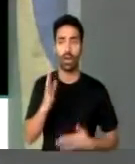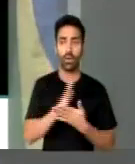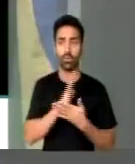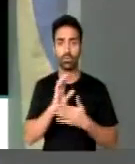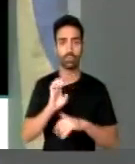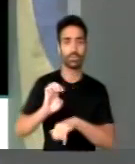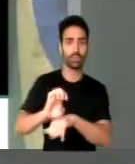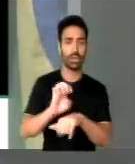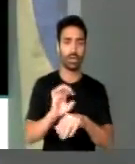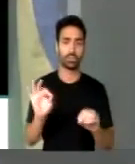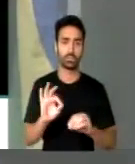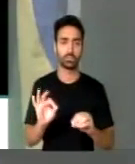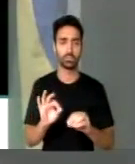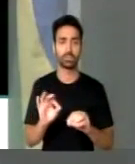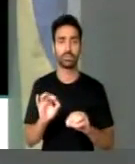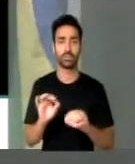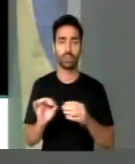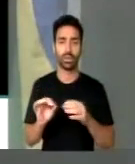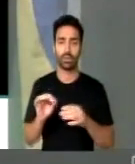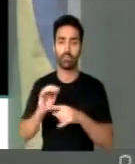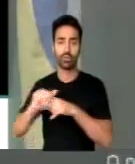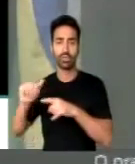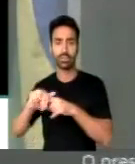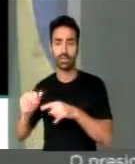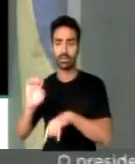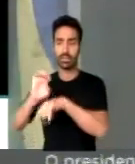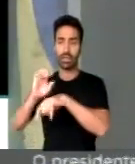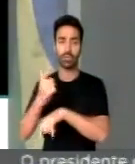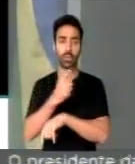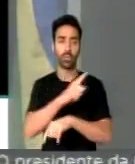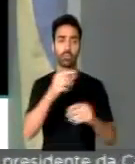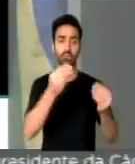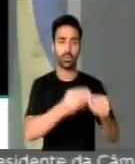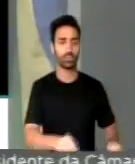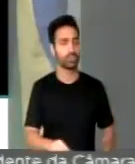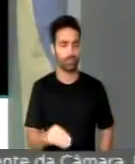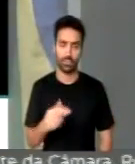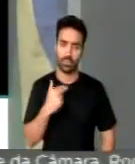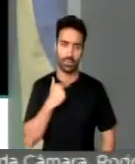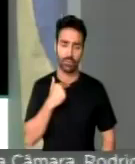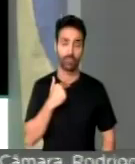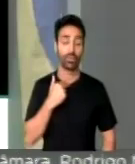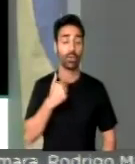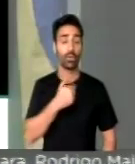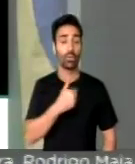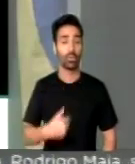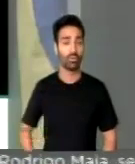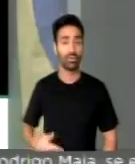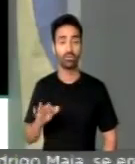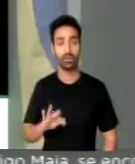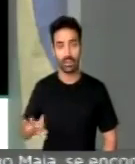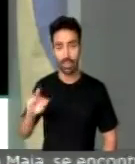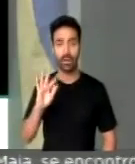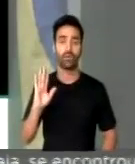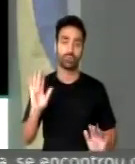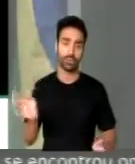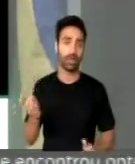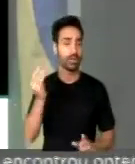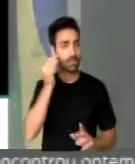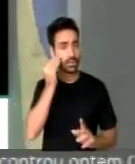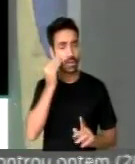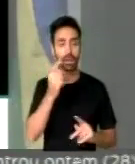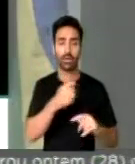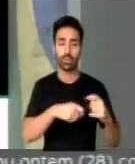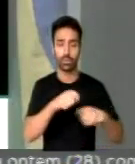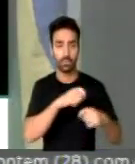estados em detrimento de outros. Nós entendemos também que o governo federal ele vem tentando algumas economias,